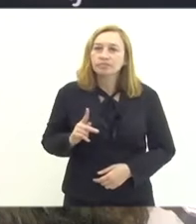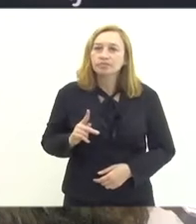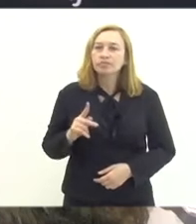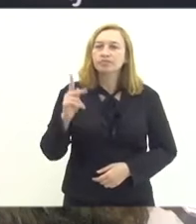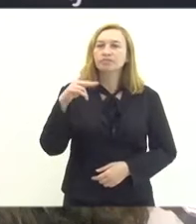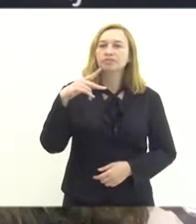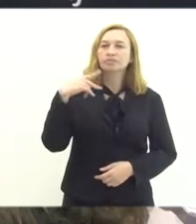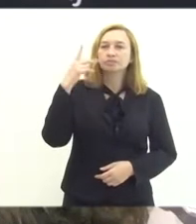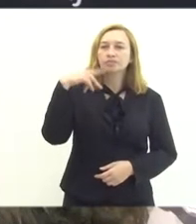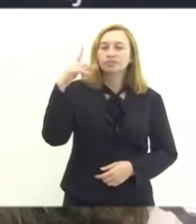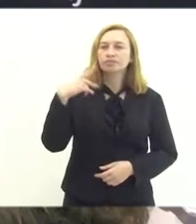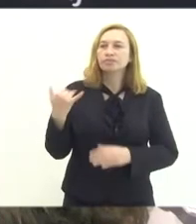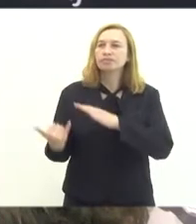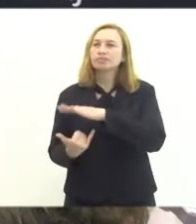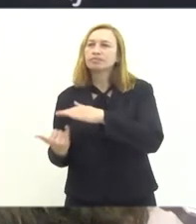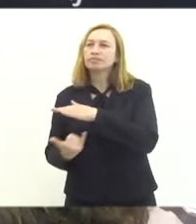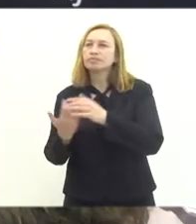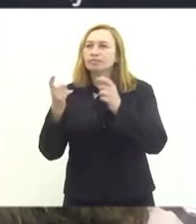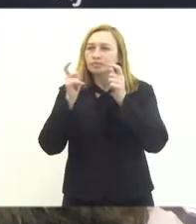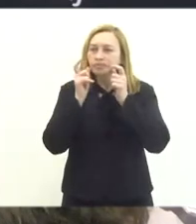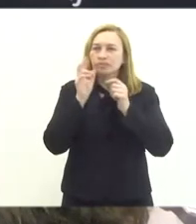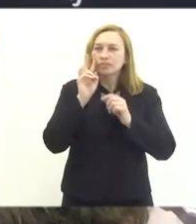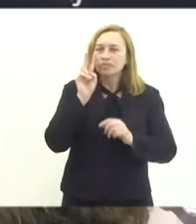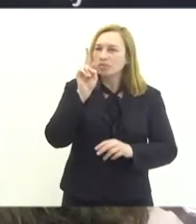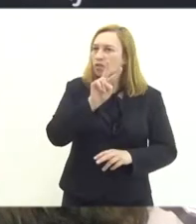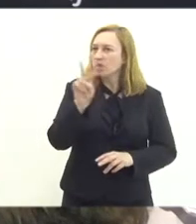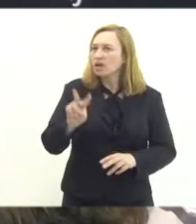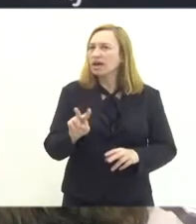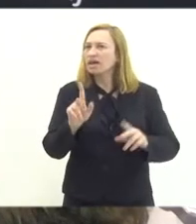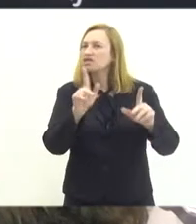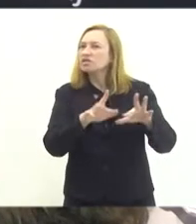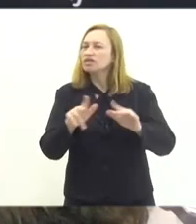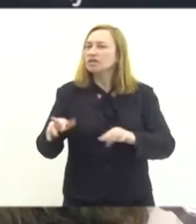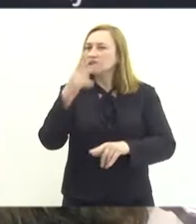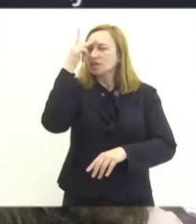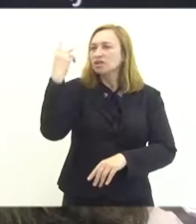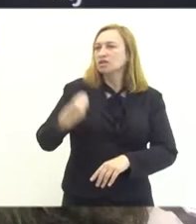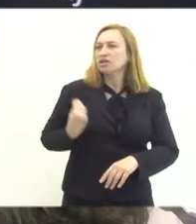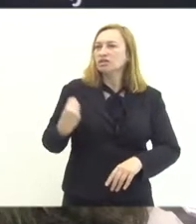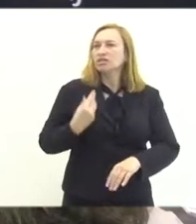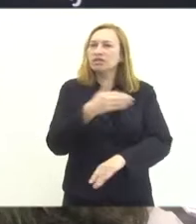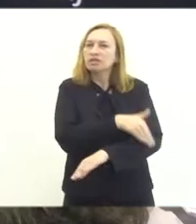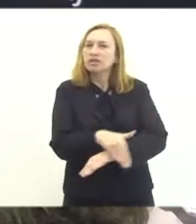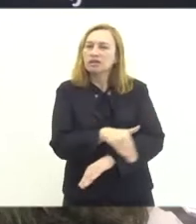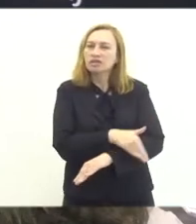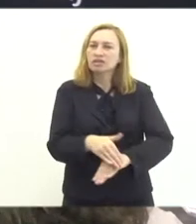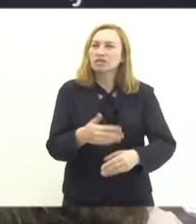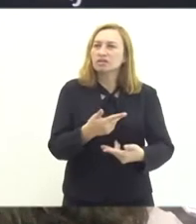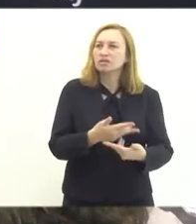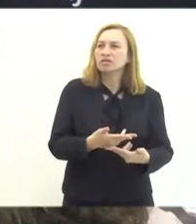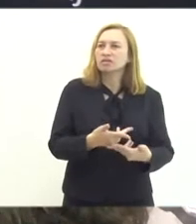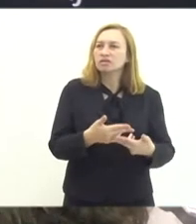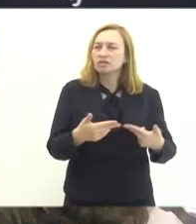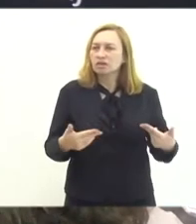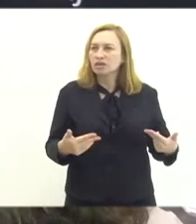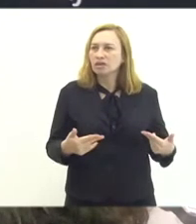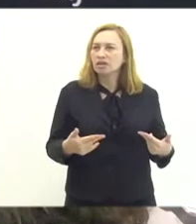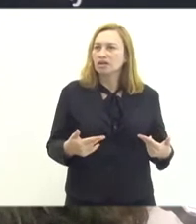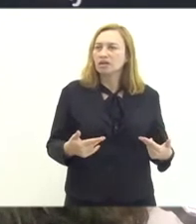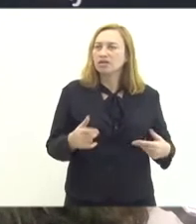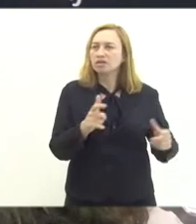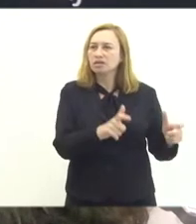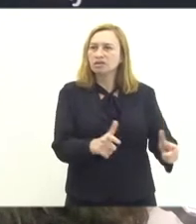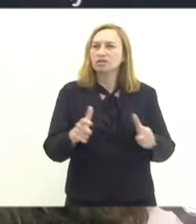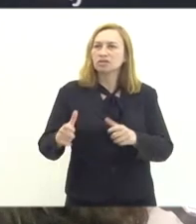institucional é um olhar diferenciado as pessoas em situação de rua existe um núcleo especializado constituída aqui no município